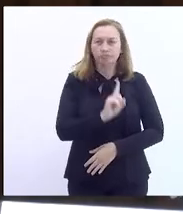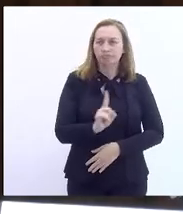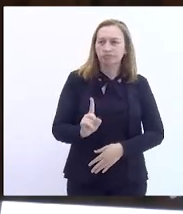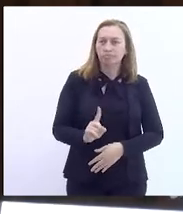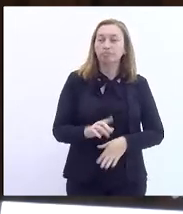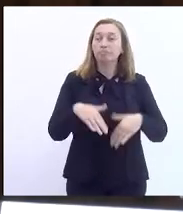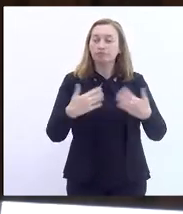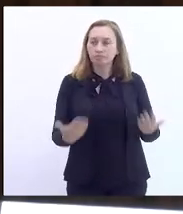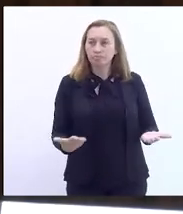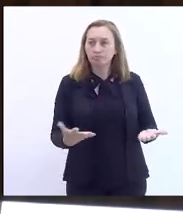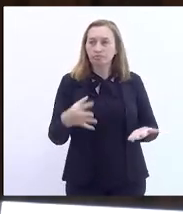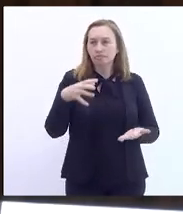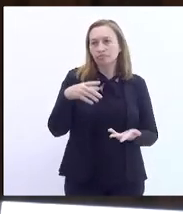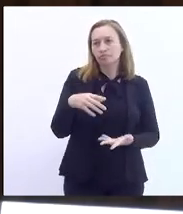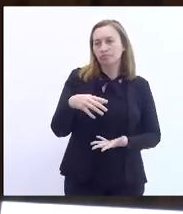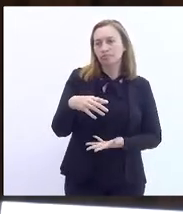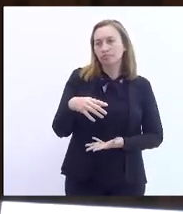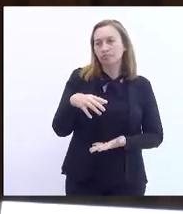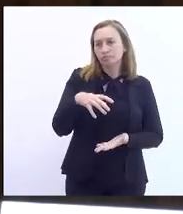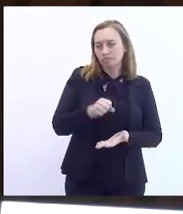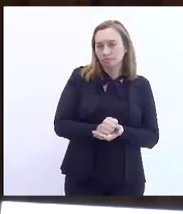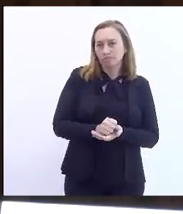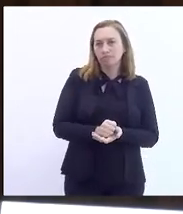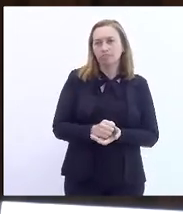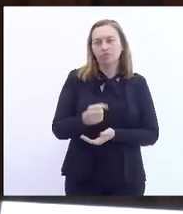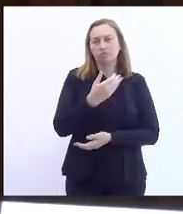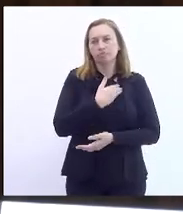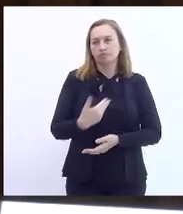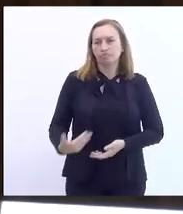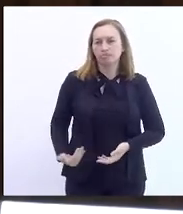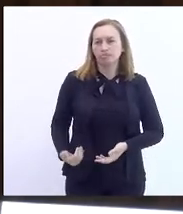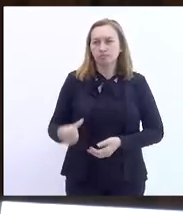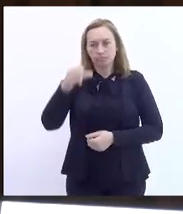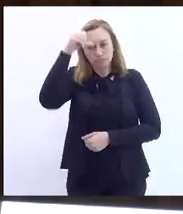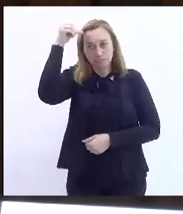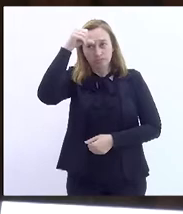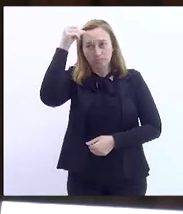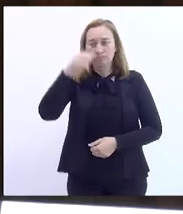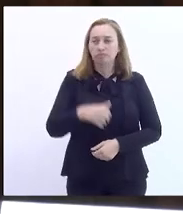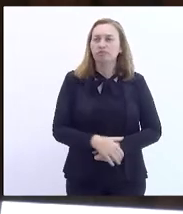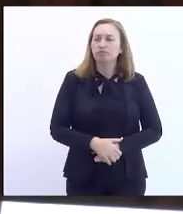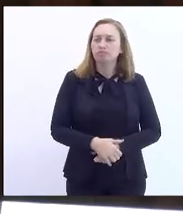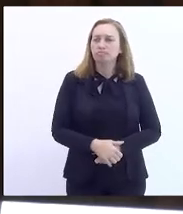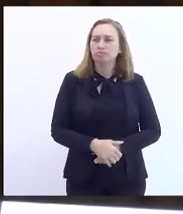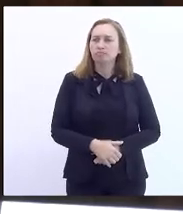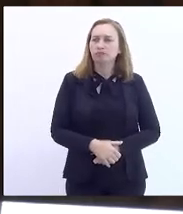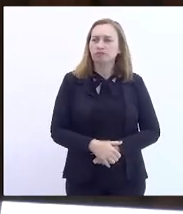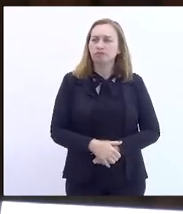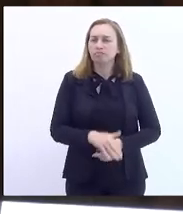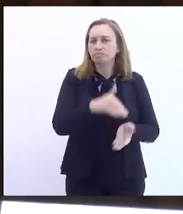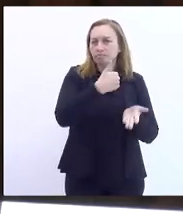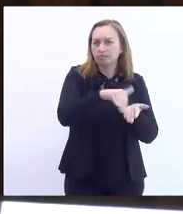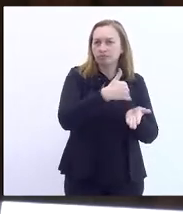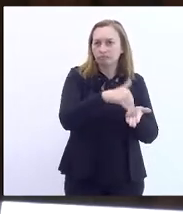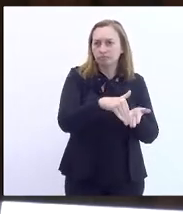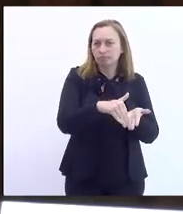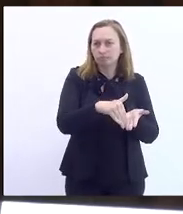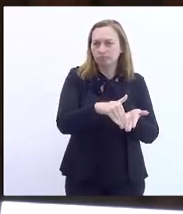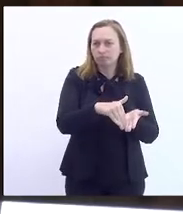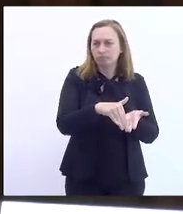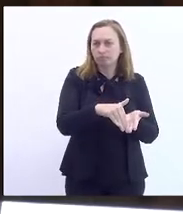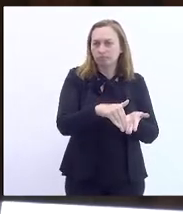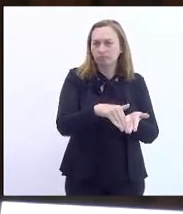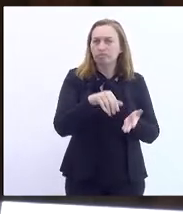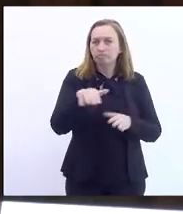lado então fica aqui já o meu repúdio ao Governador Cláudio Castro e aos secretários que